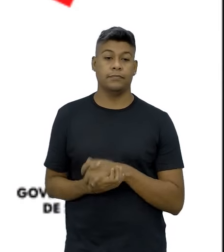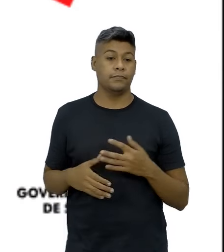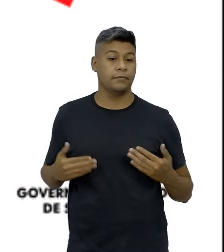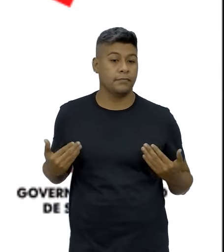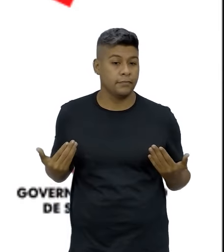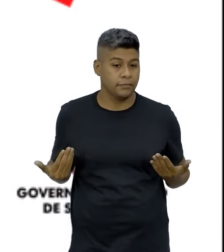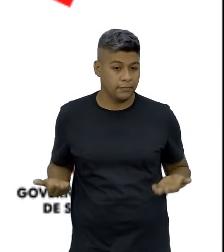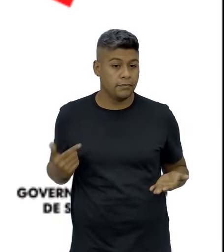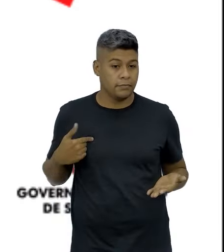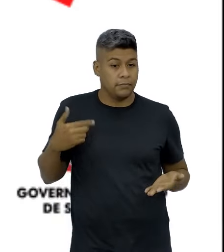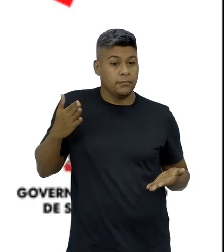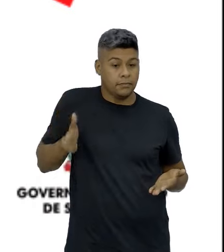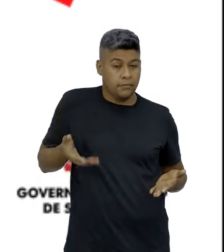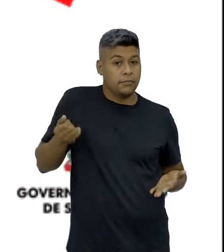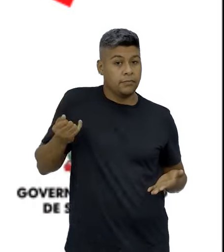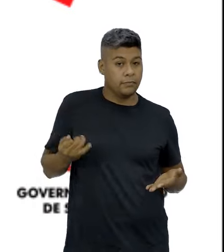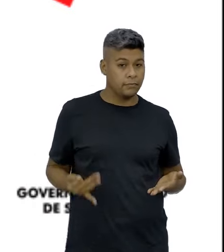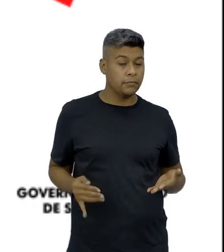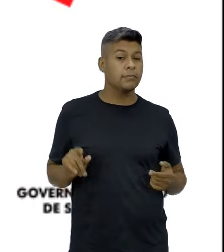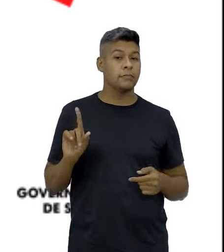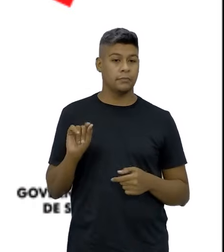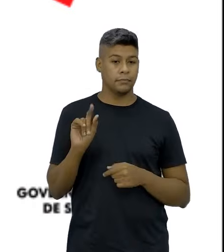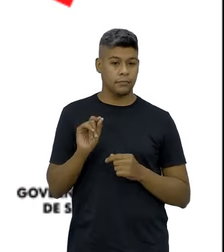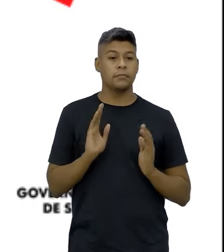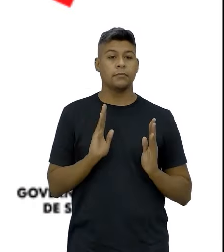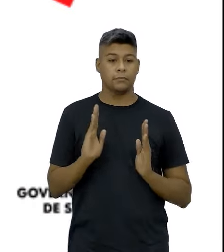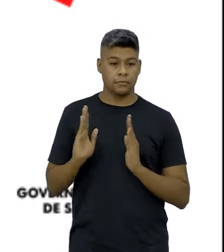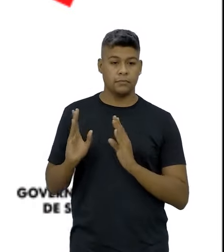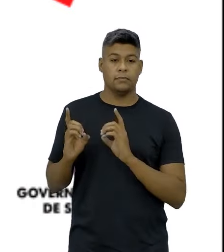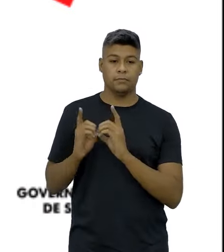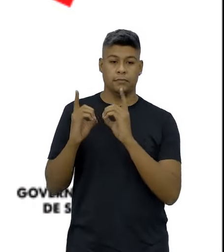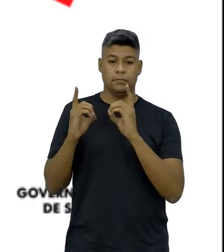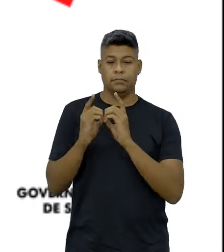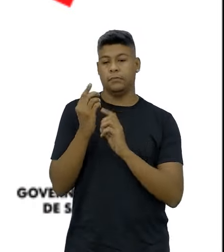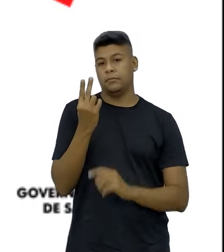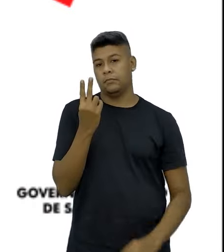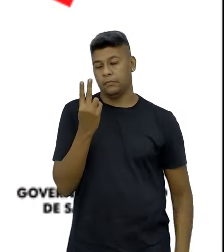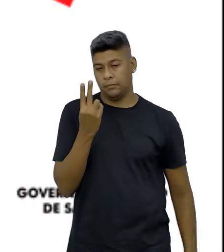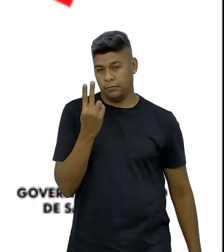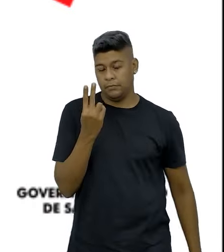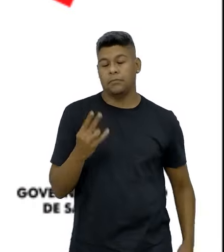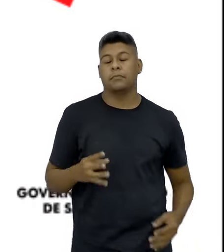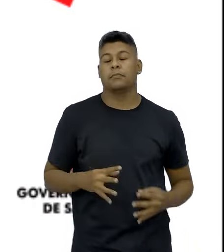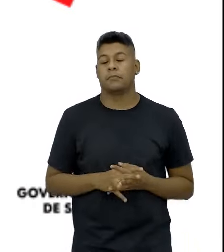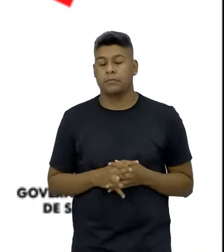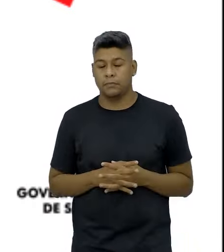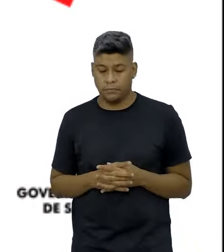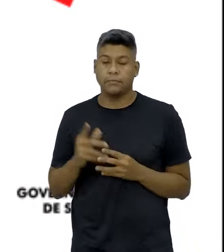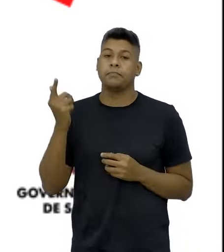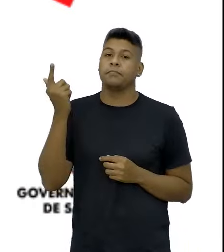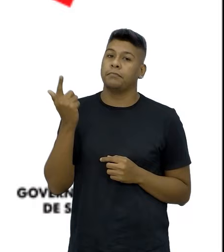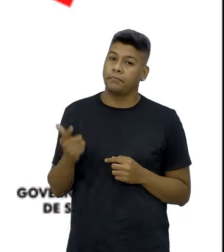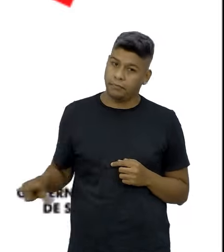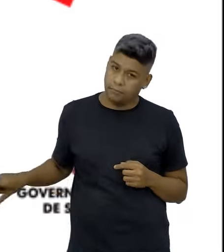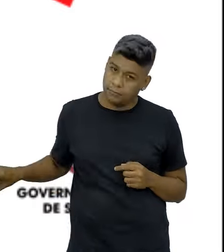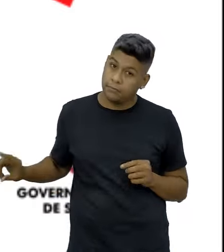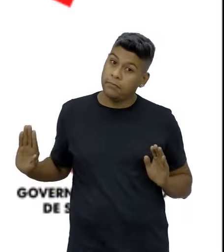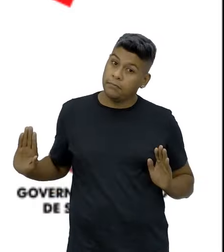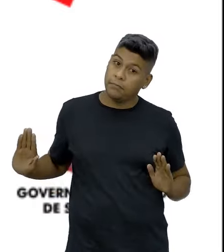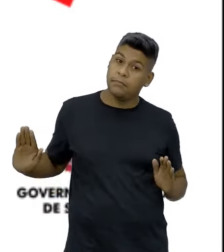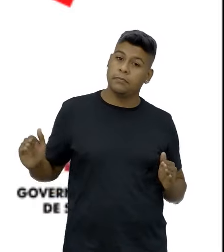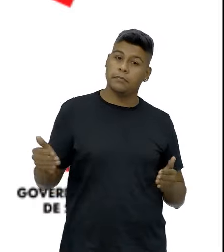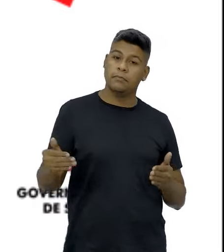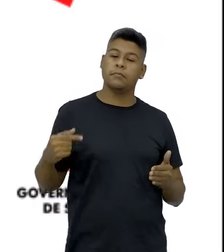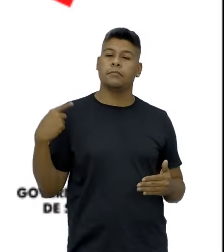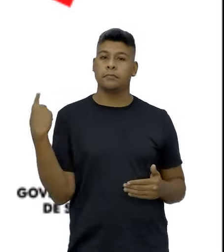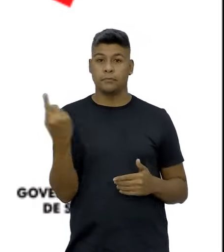Então, como eu disse, hoje nós trataremos da sequência didática 2, né? E, mais uma vez, o foco é